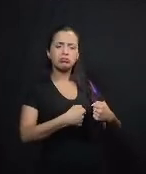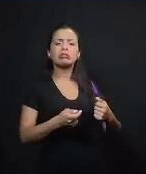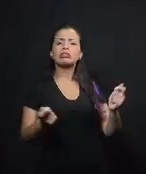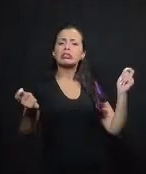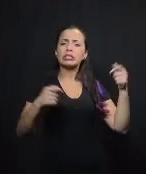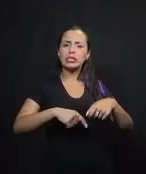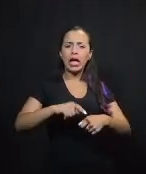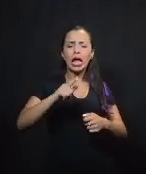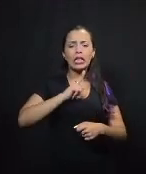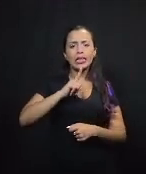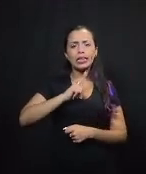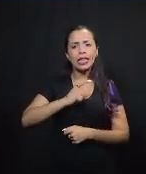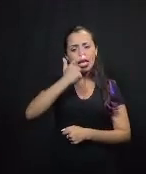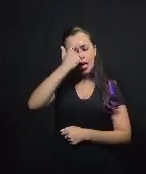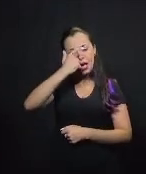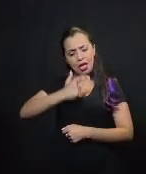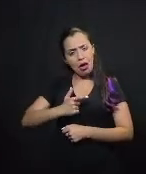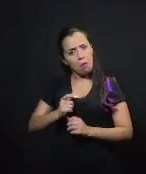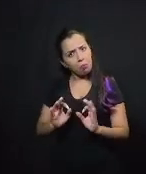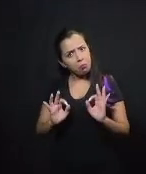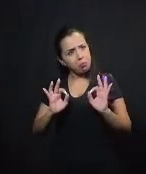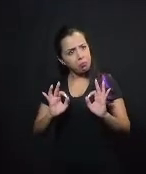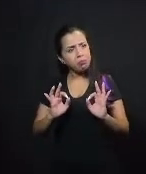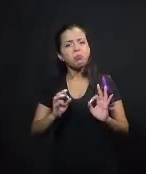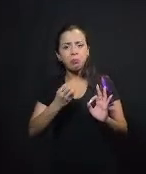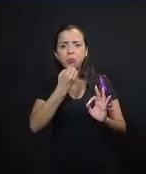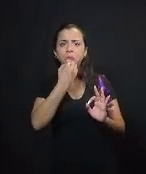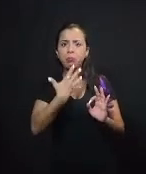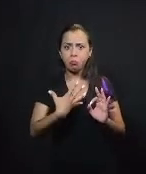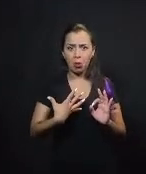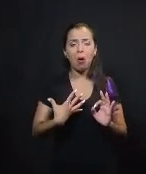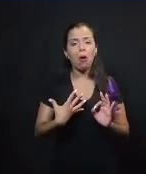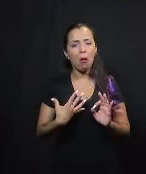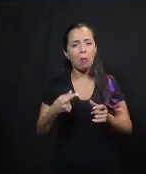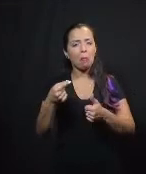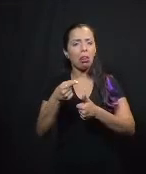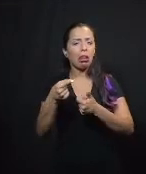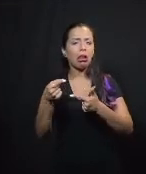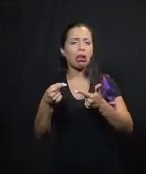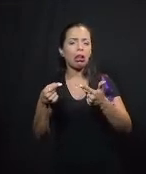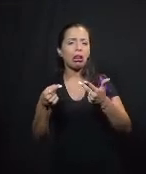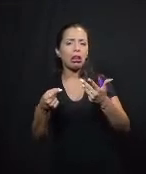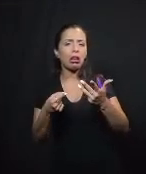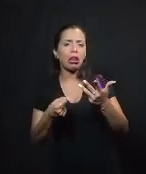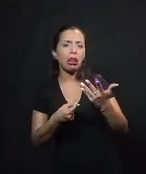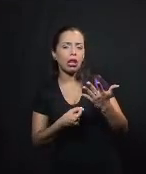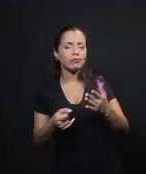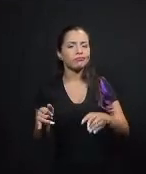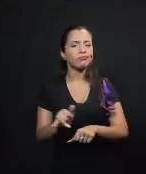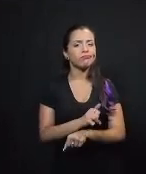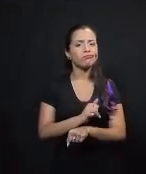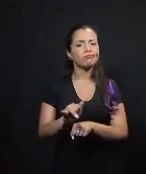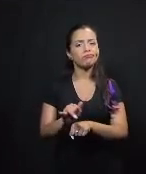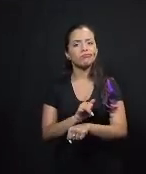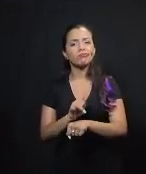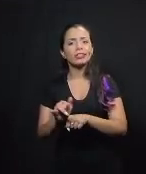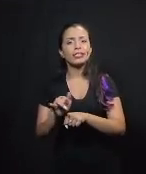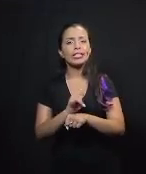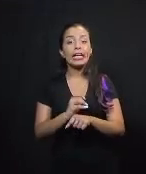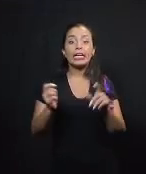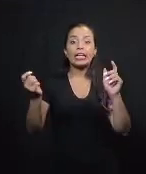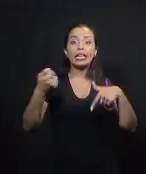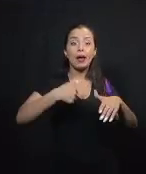com o seu caráter implacável com relação a delinquentes, ele seria capaz de eliminar